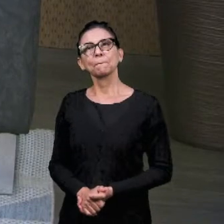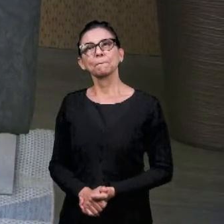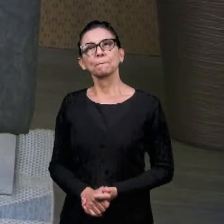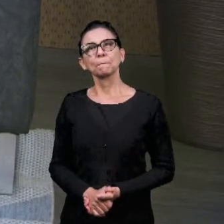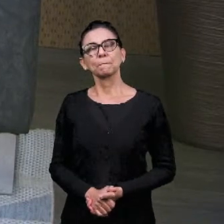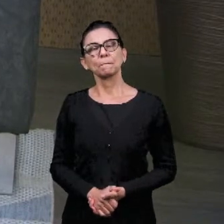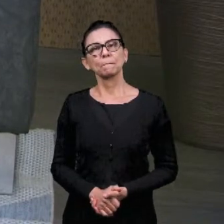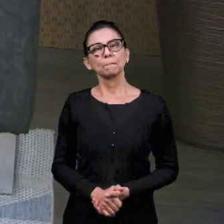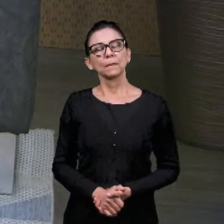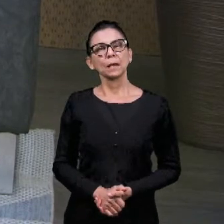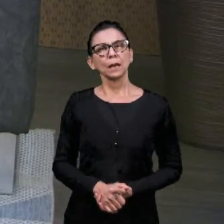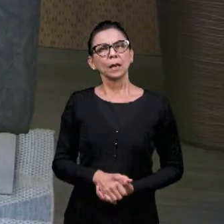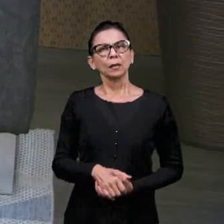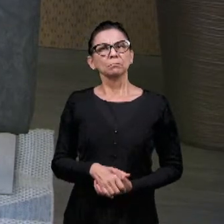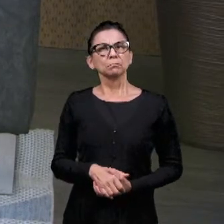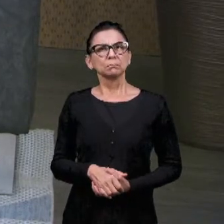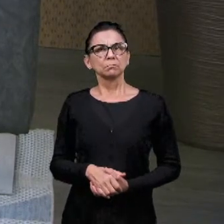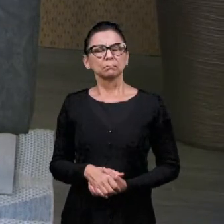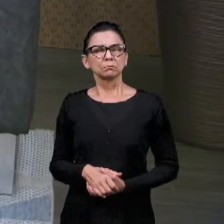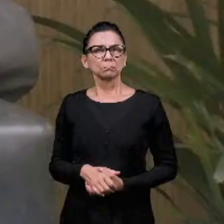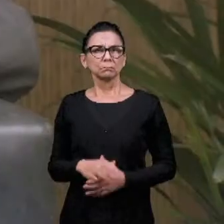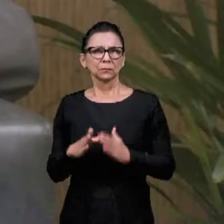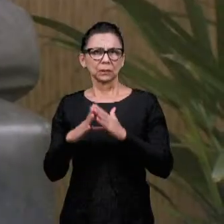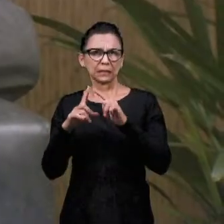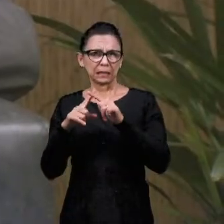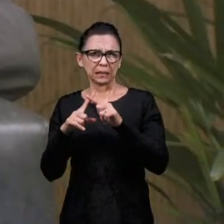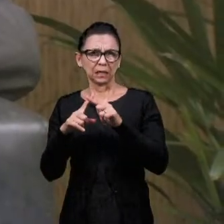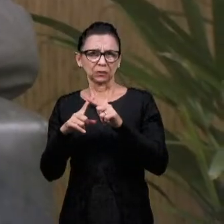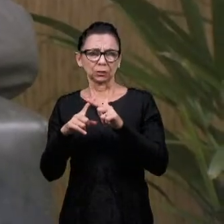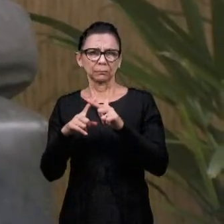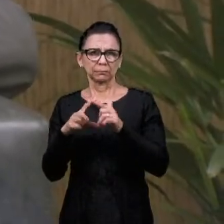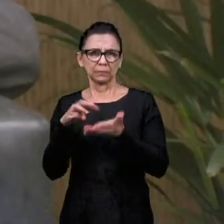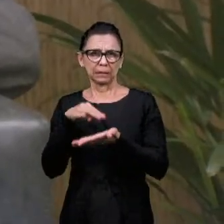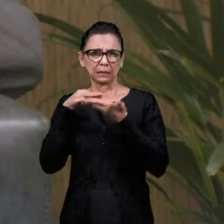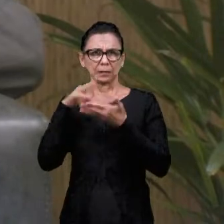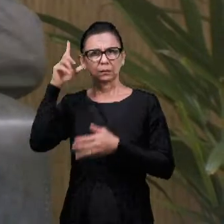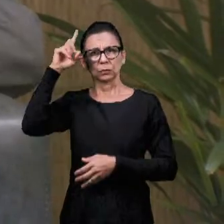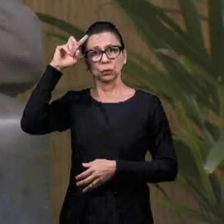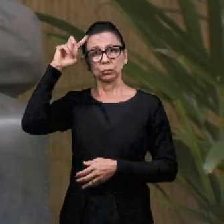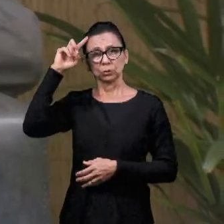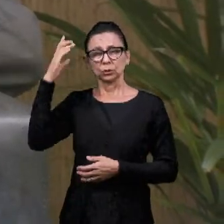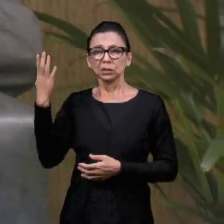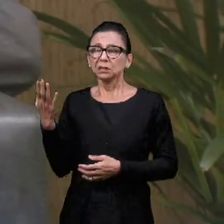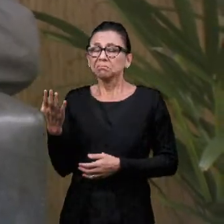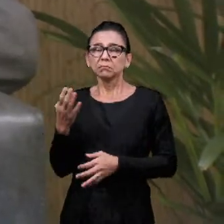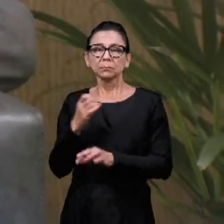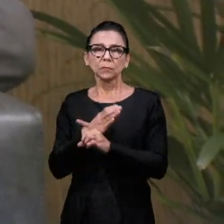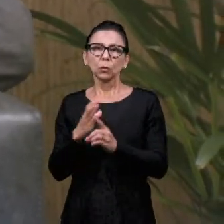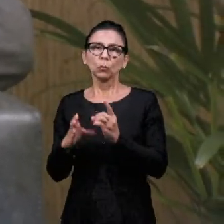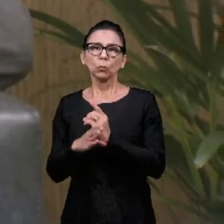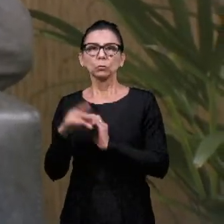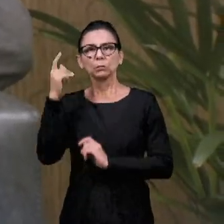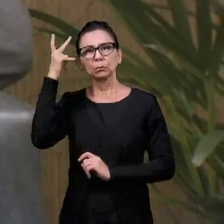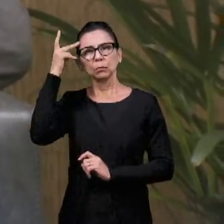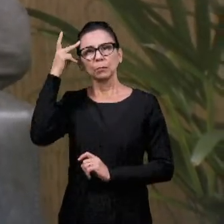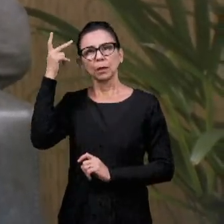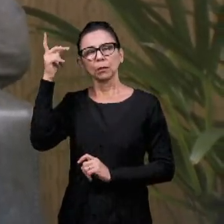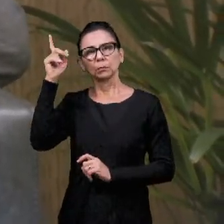nós temos culto todos os dias em épocas normais, não agora, né? Mas em épocas normais temos culto todos os